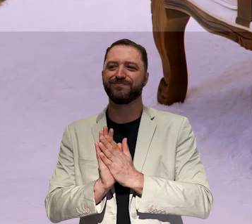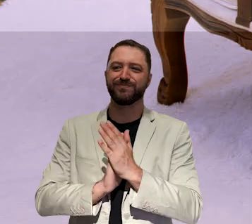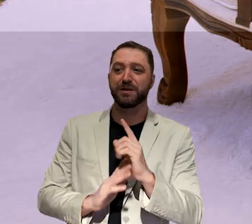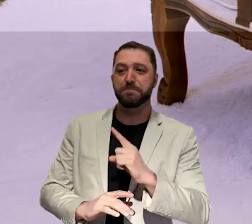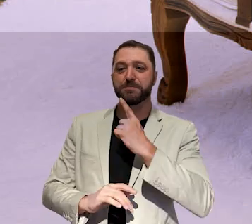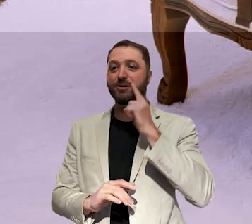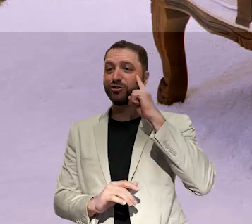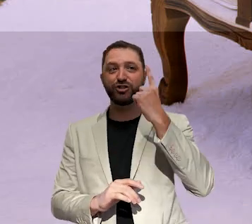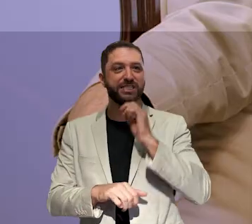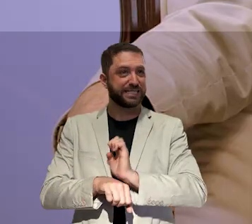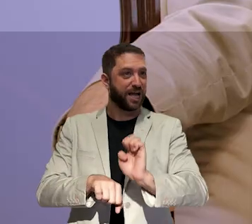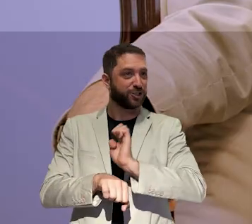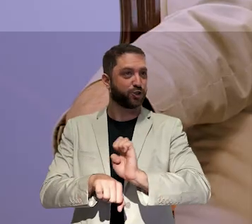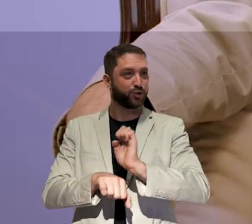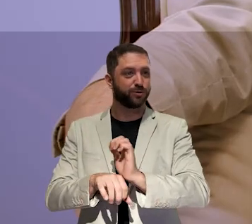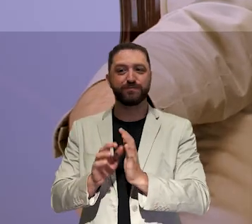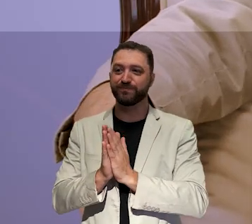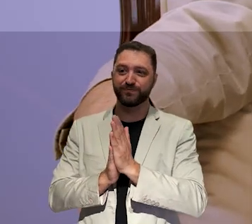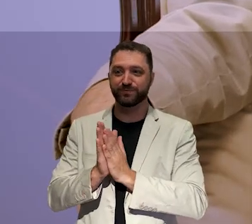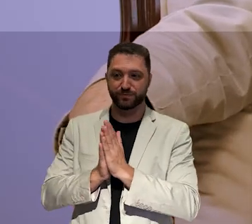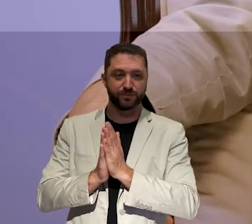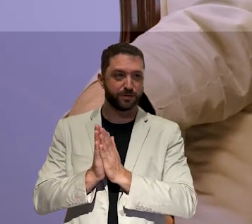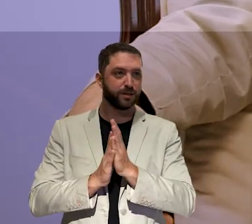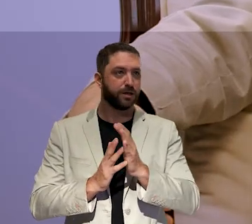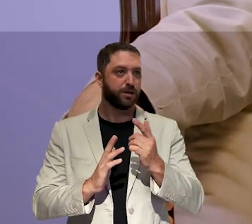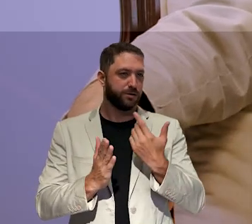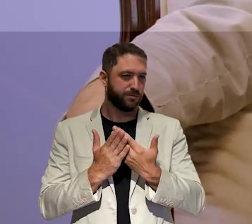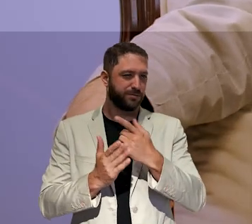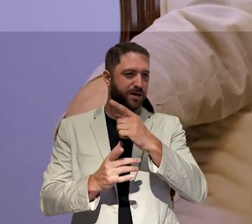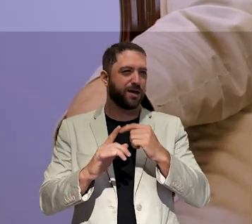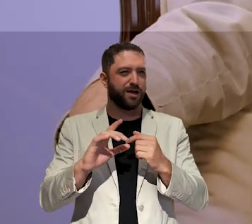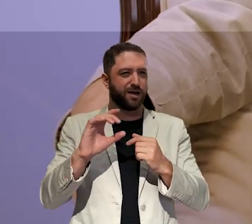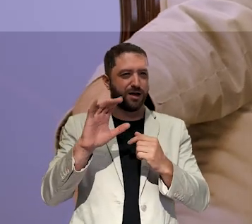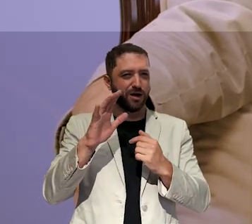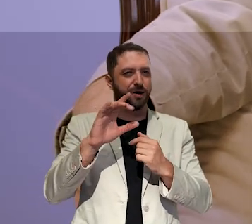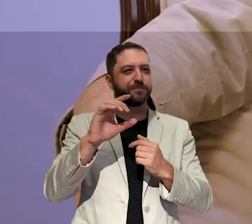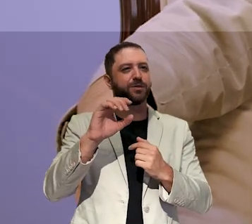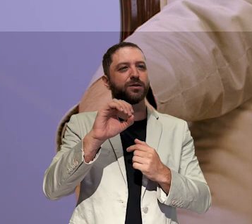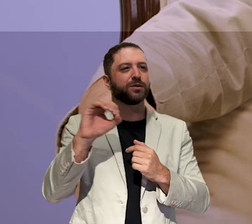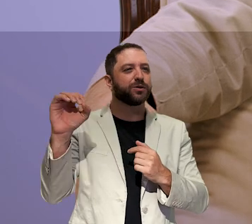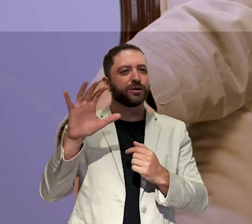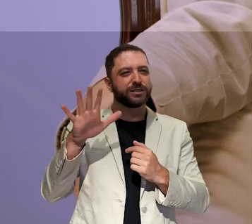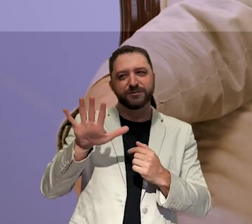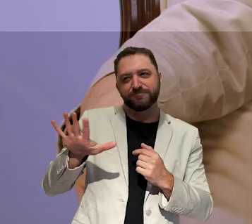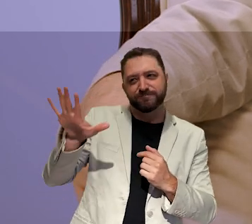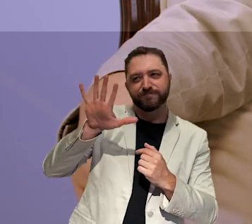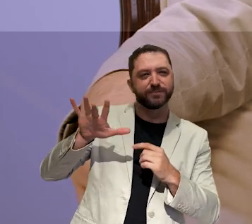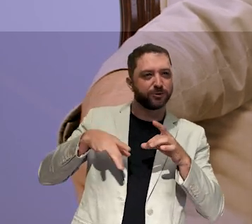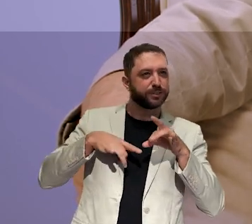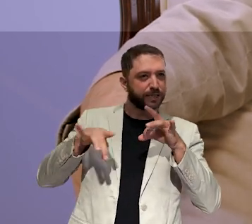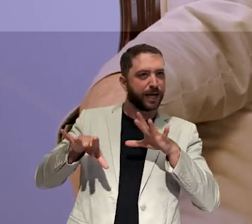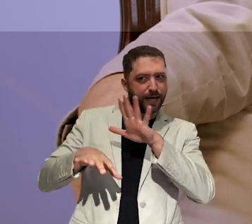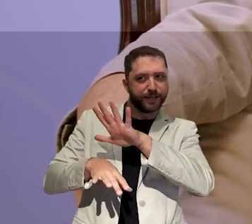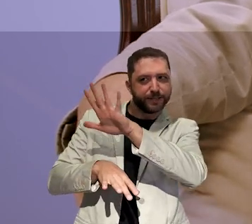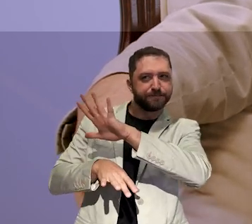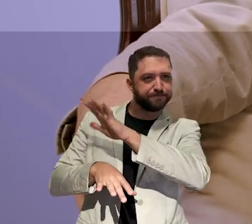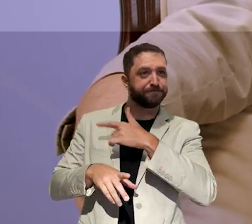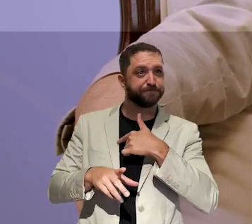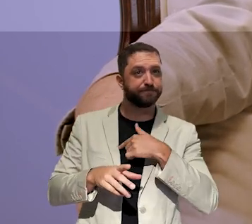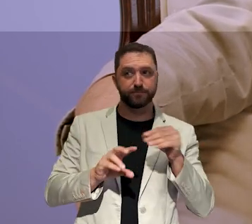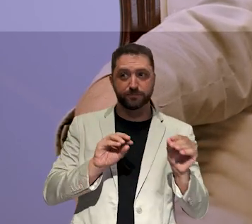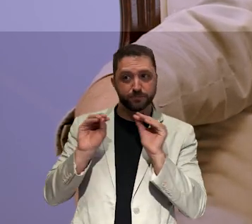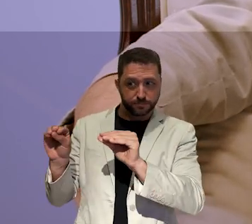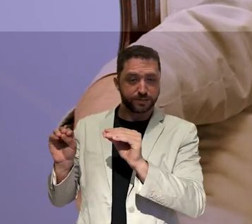isso. E aí chegou lá no primeiro dia de estágio, né, em Perth, que fica no ocidente, no ocidente da